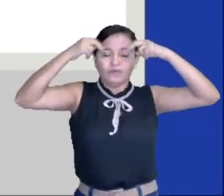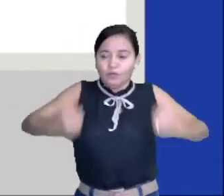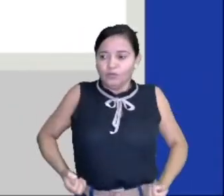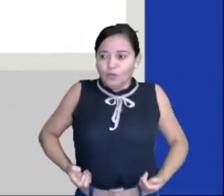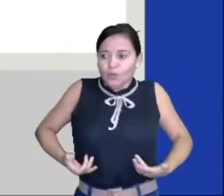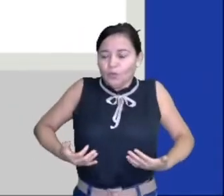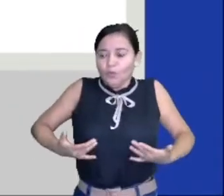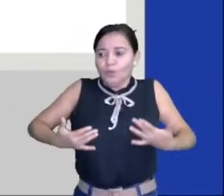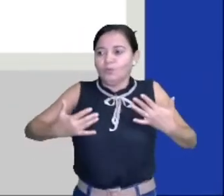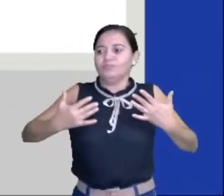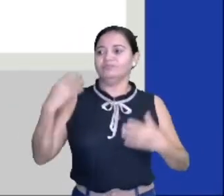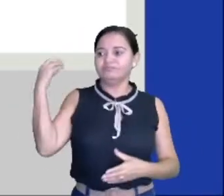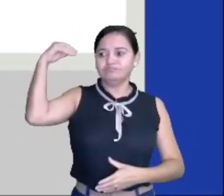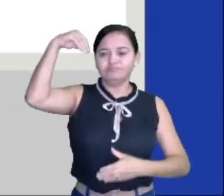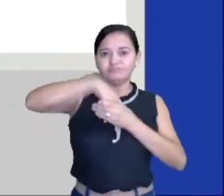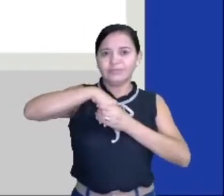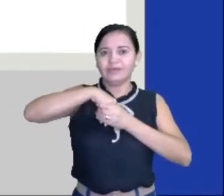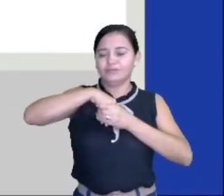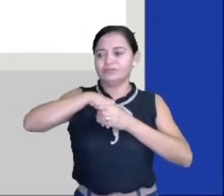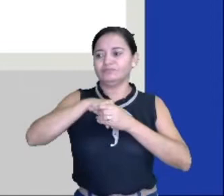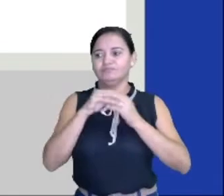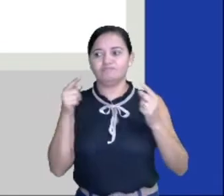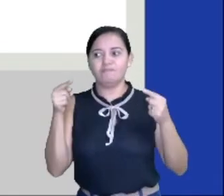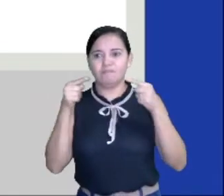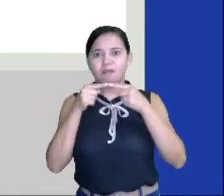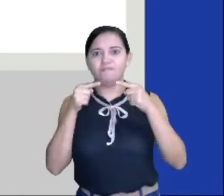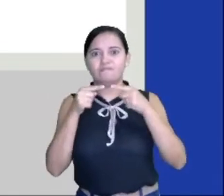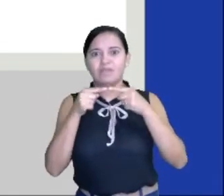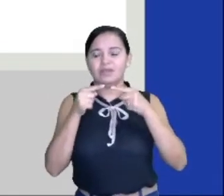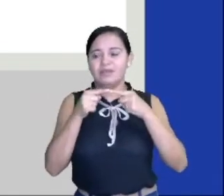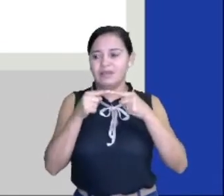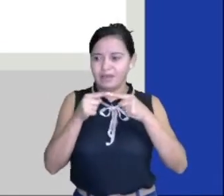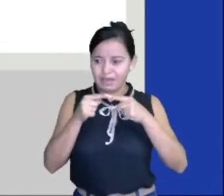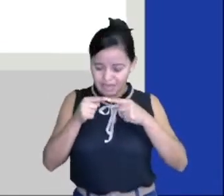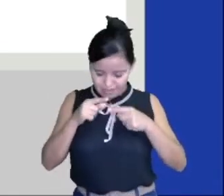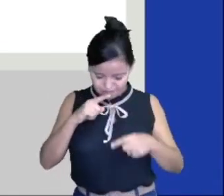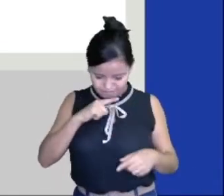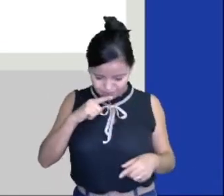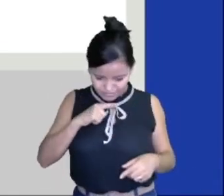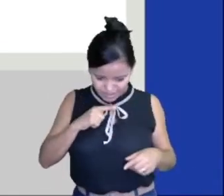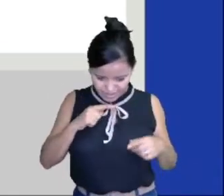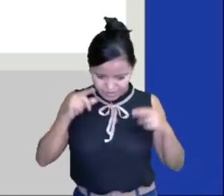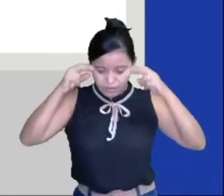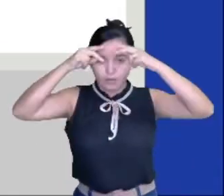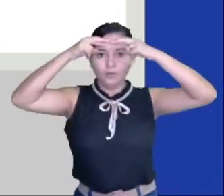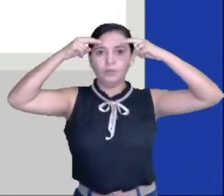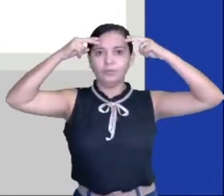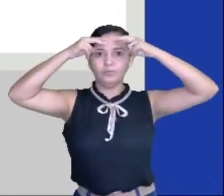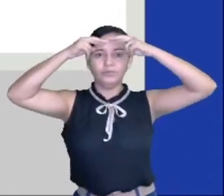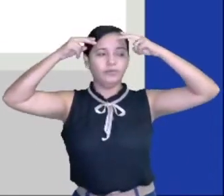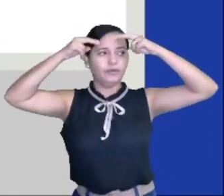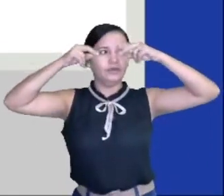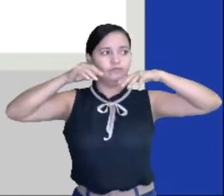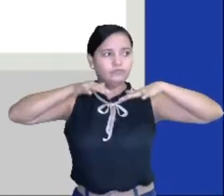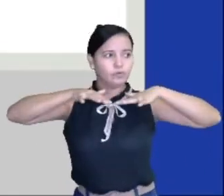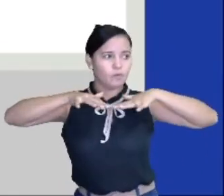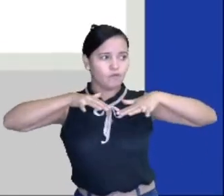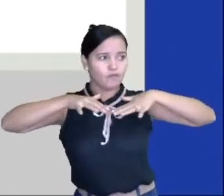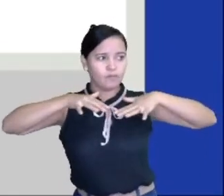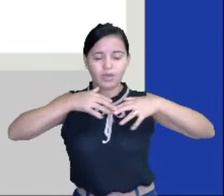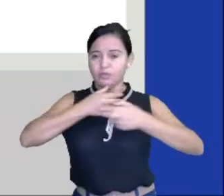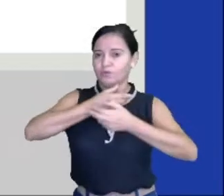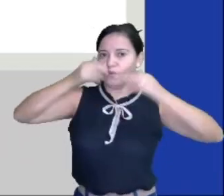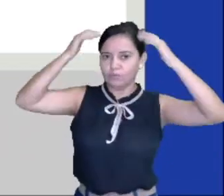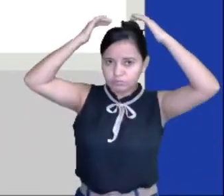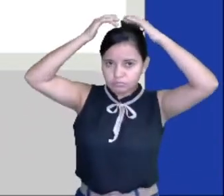diversos ossos que entre eles saem os nervos que vão ser os nervos motores e sensitivos, que